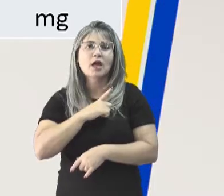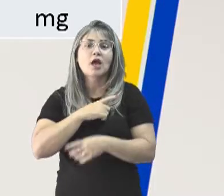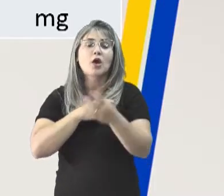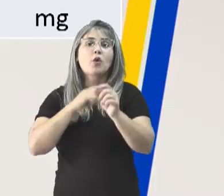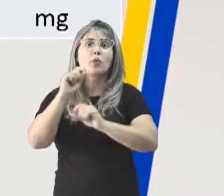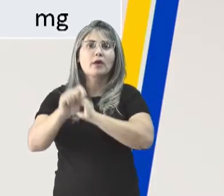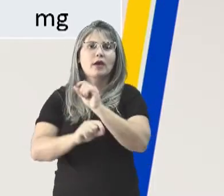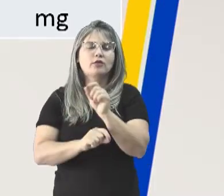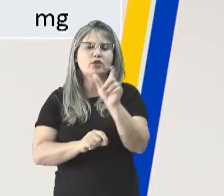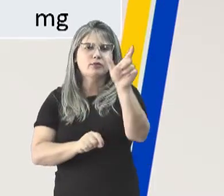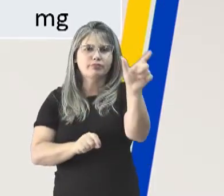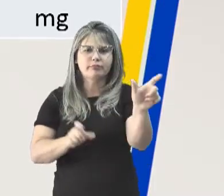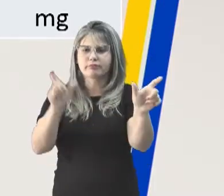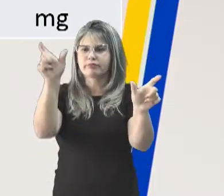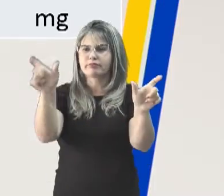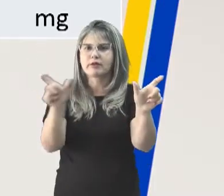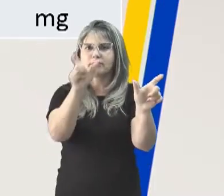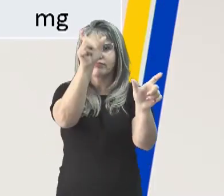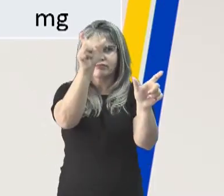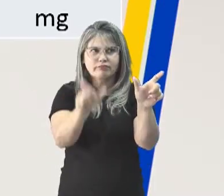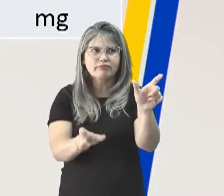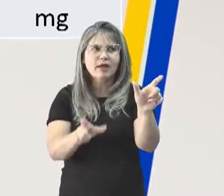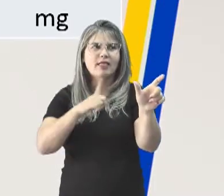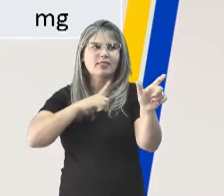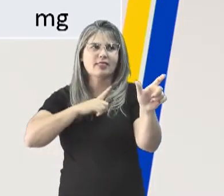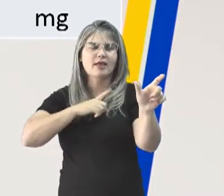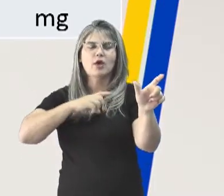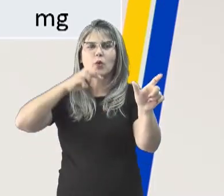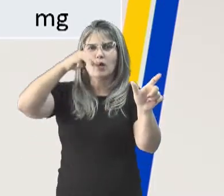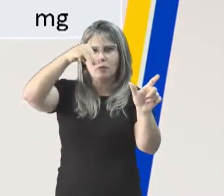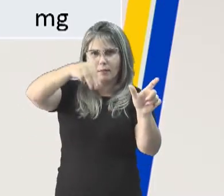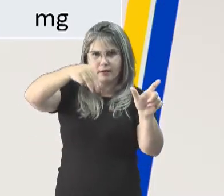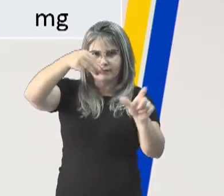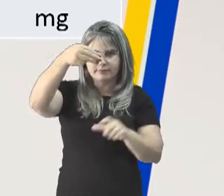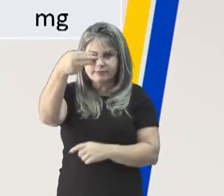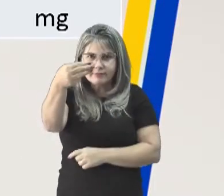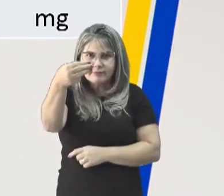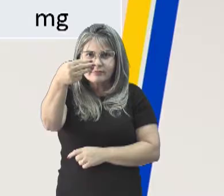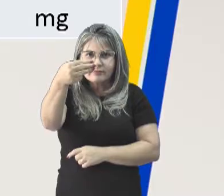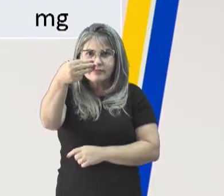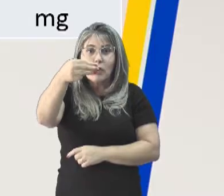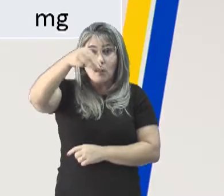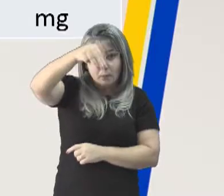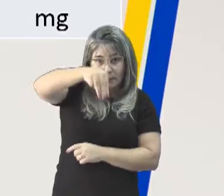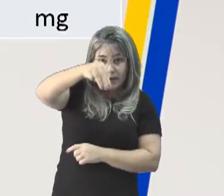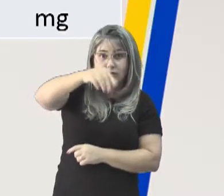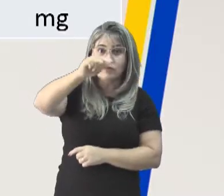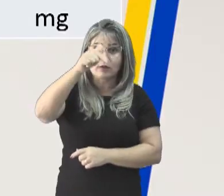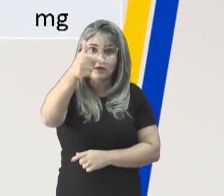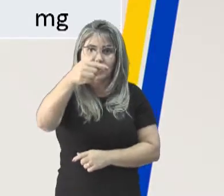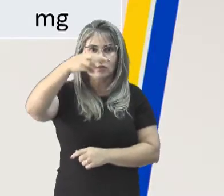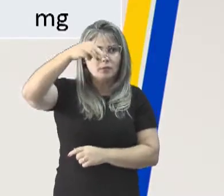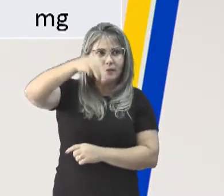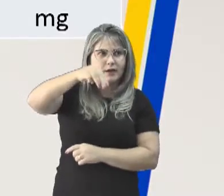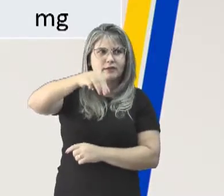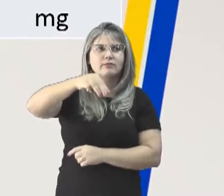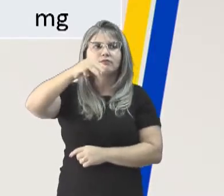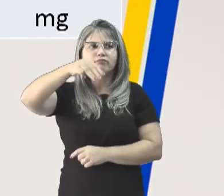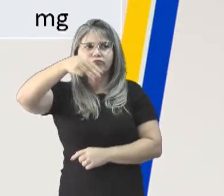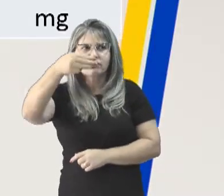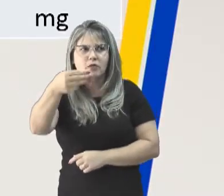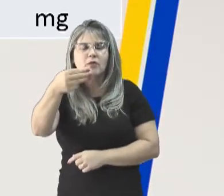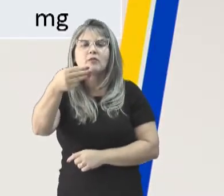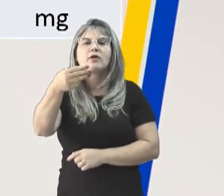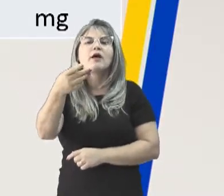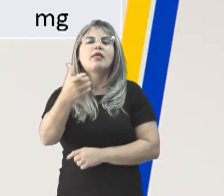metro quadrado, metro cúbico, litro e grama, beleza? À sua esquerda,